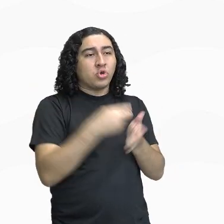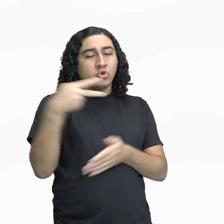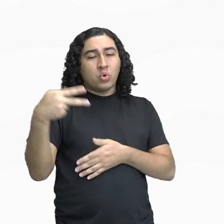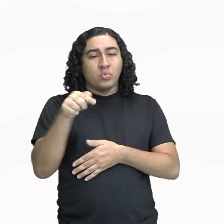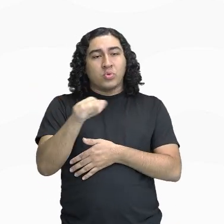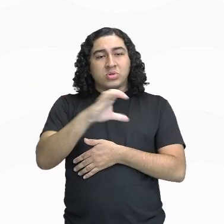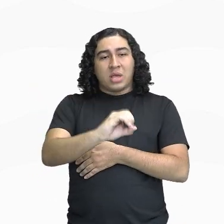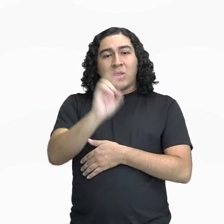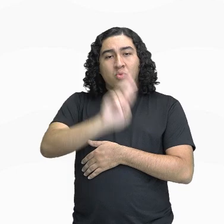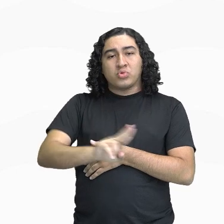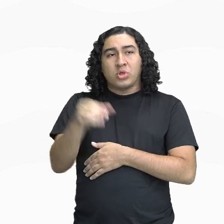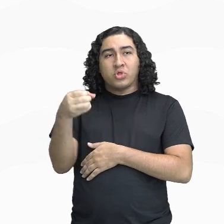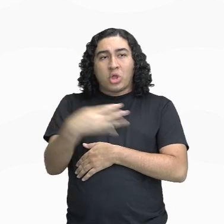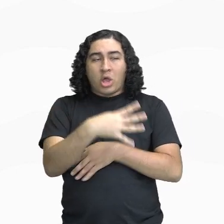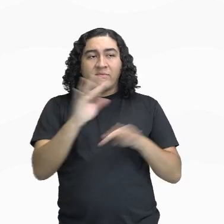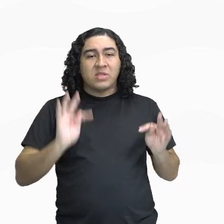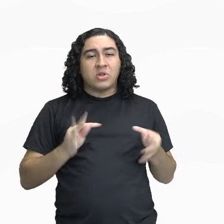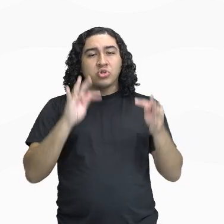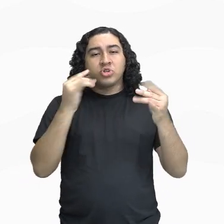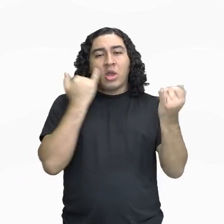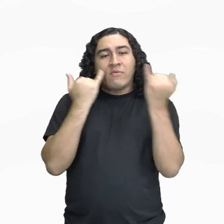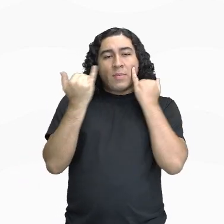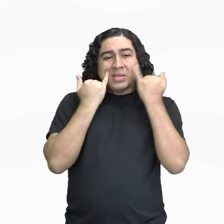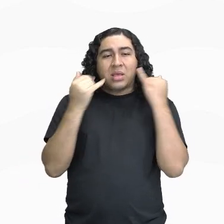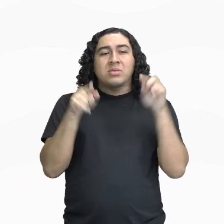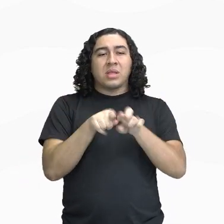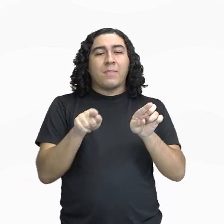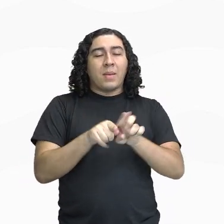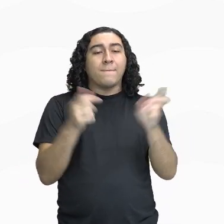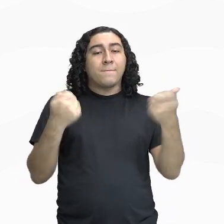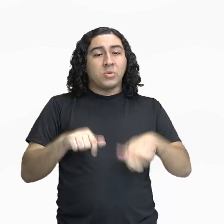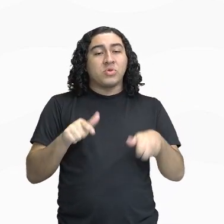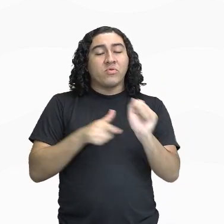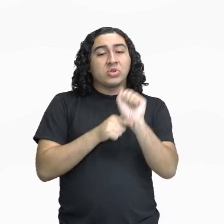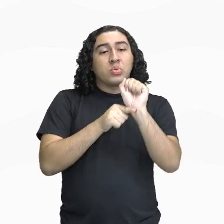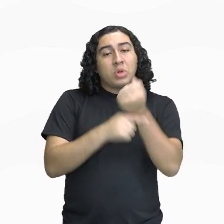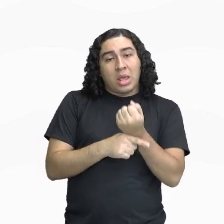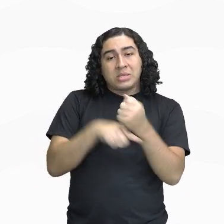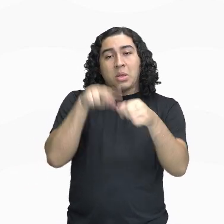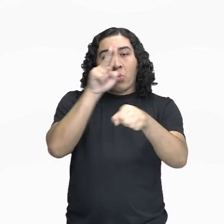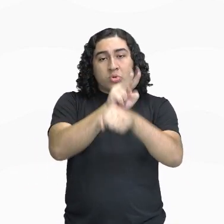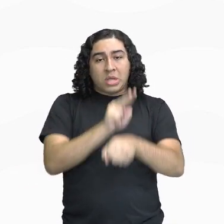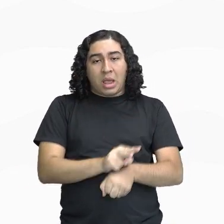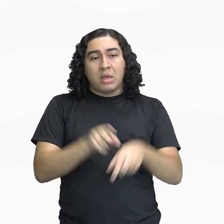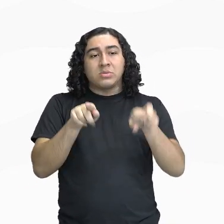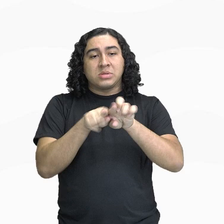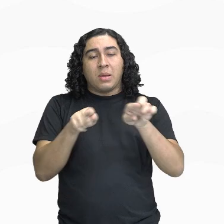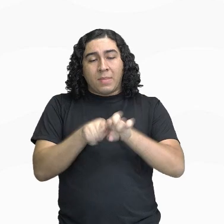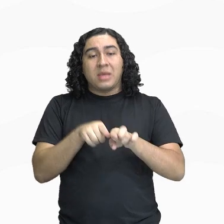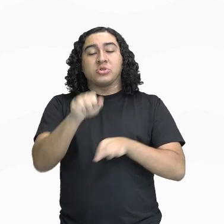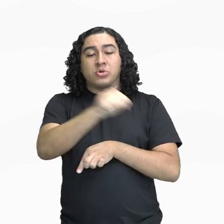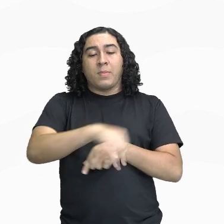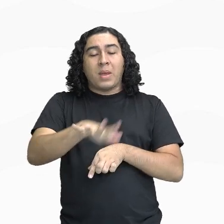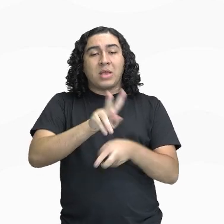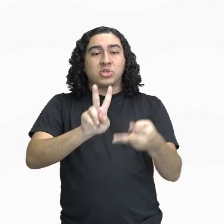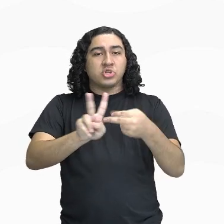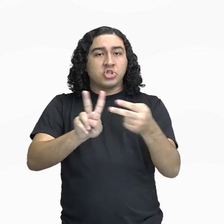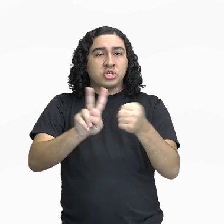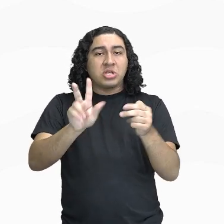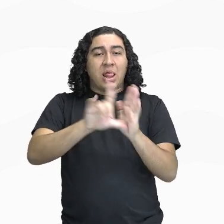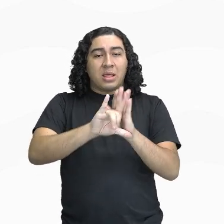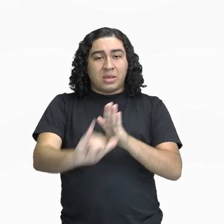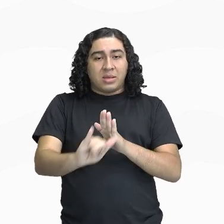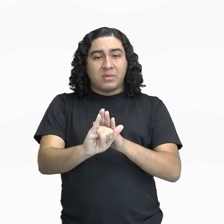onde usa novas tecnologias da informação para fortalecer o monitoramento e a conservação de